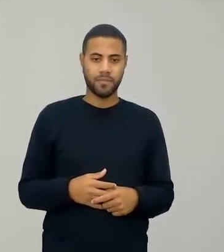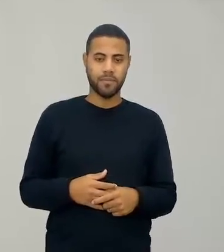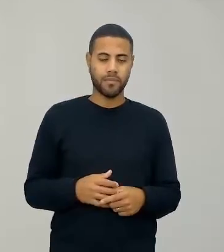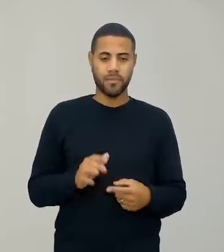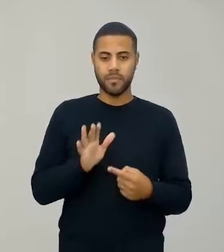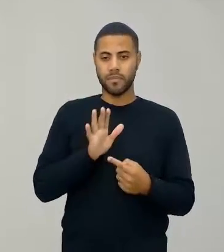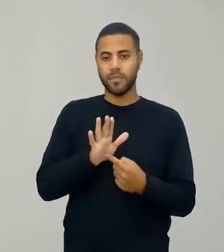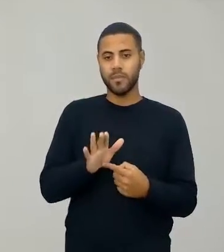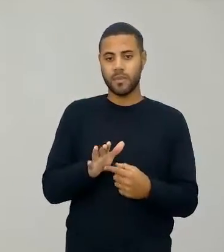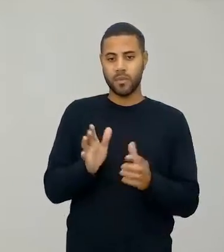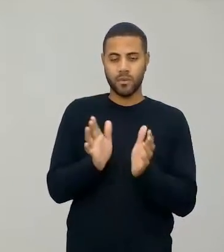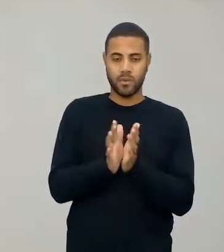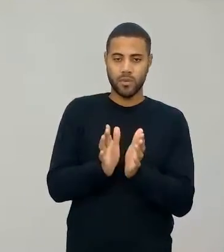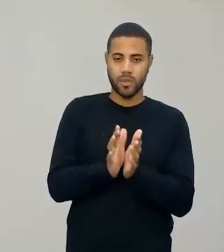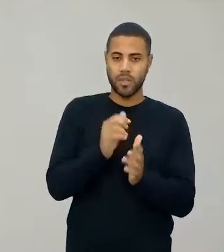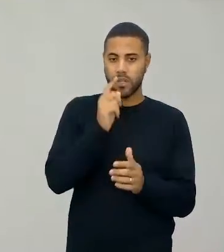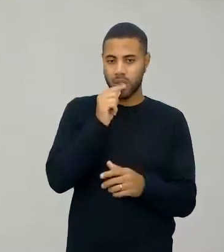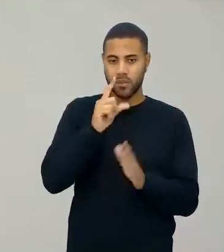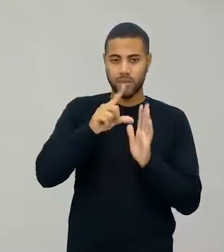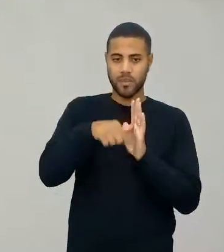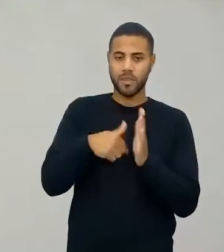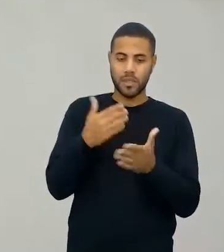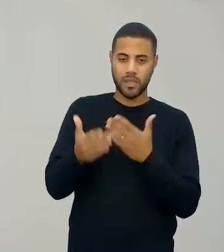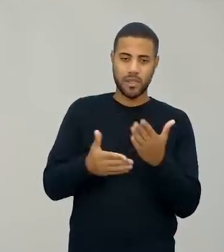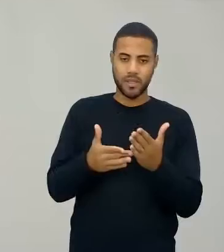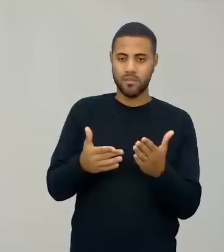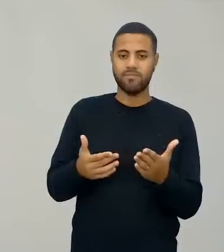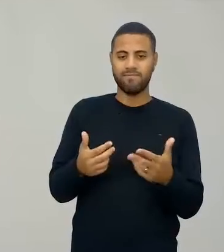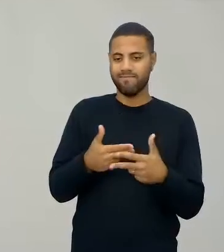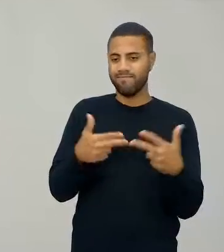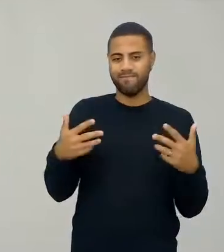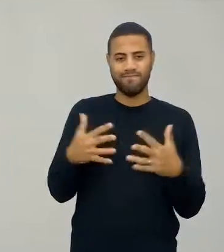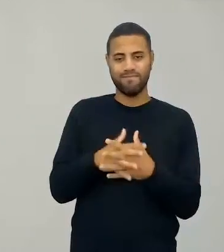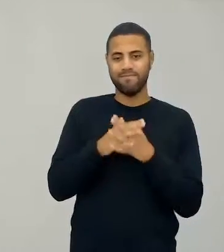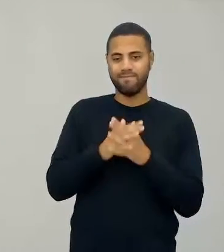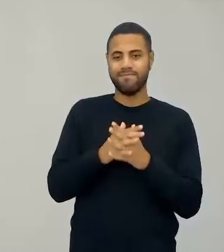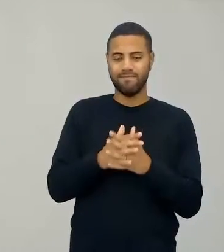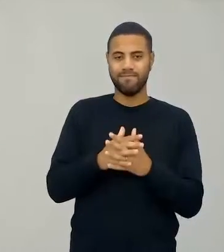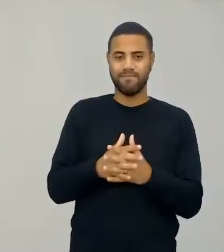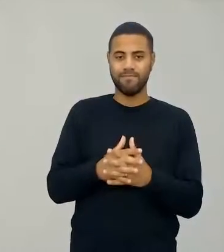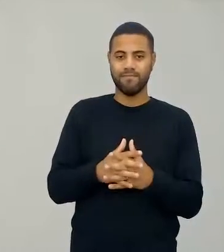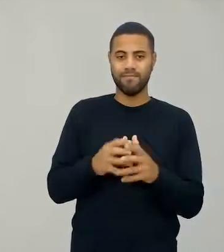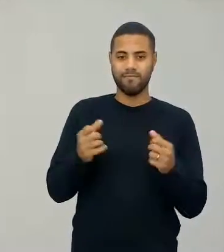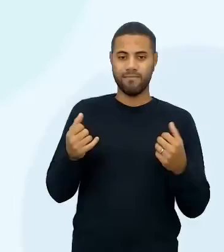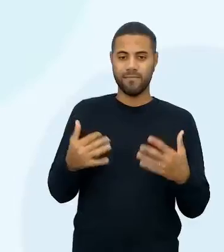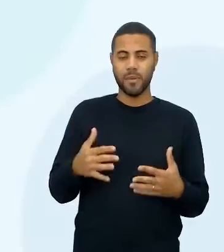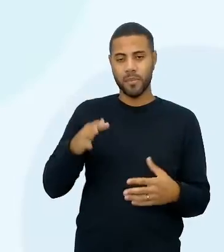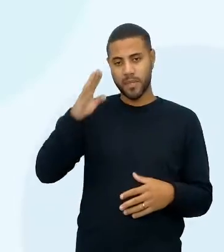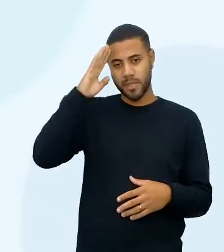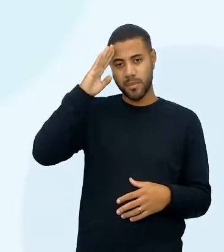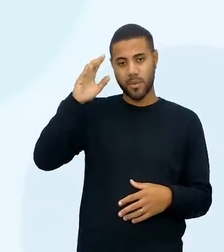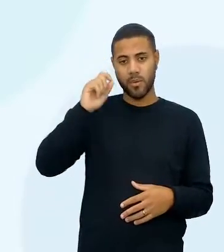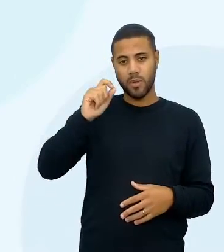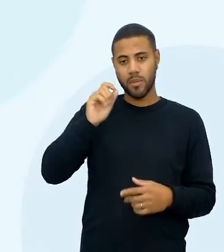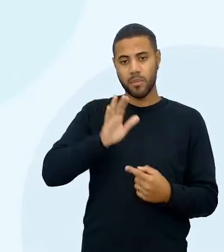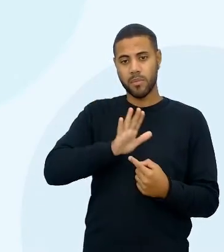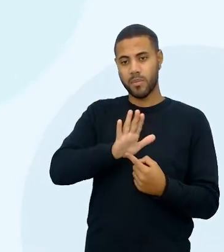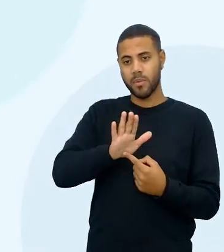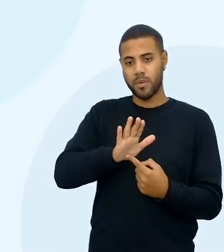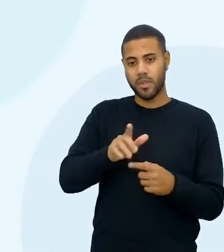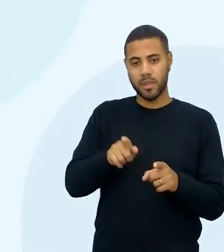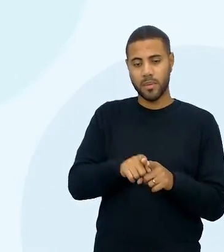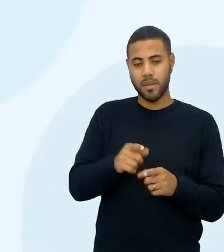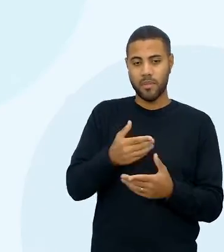curso d'água, depois tratar, é muita coisa, né? Então, os focos principais vai aparecer na tela